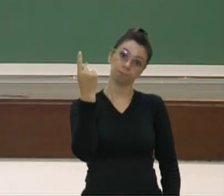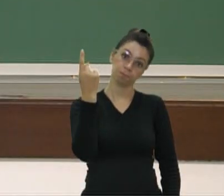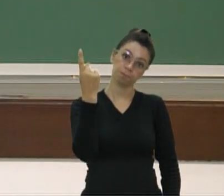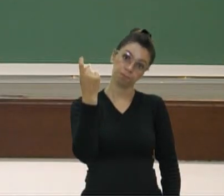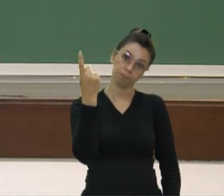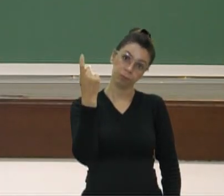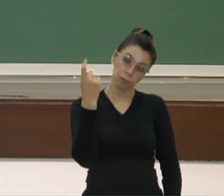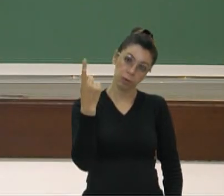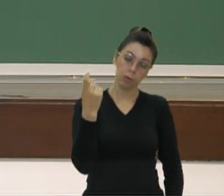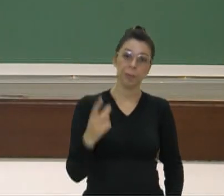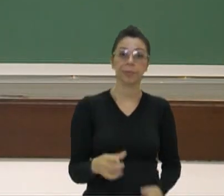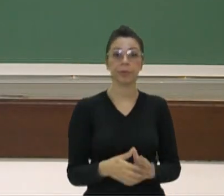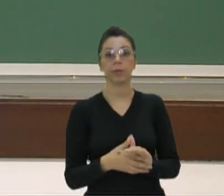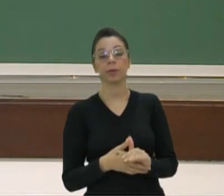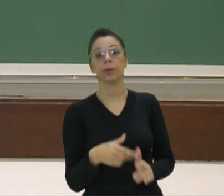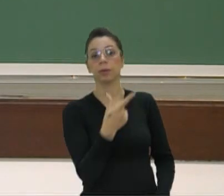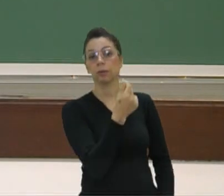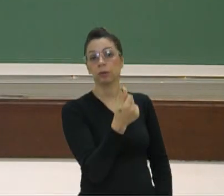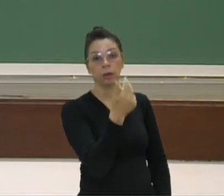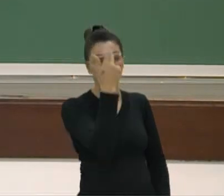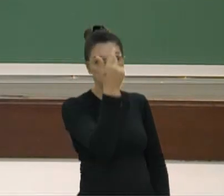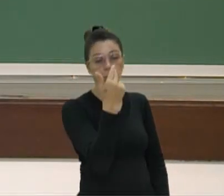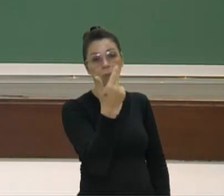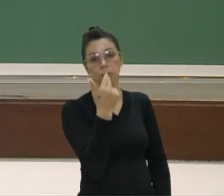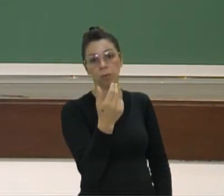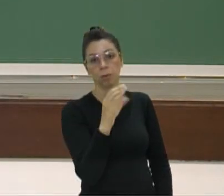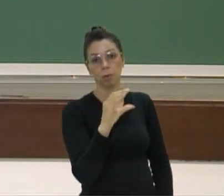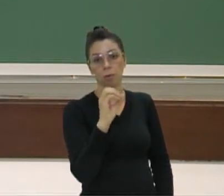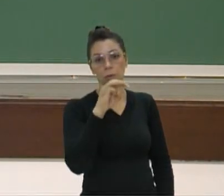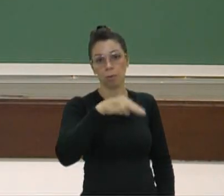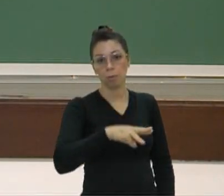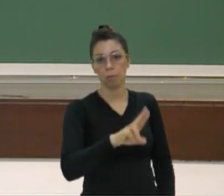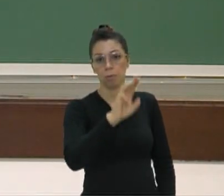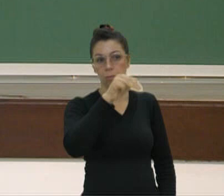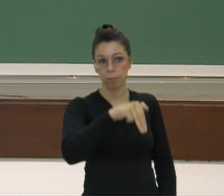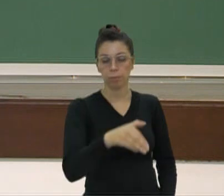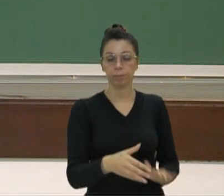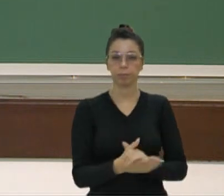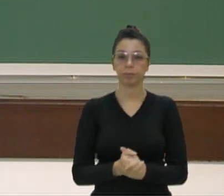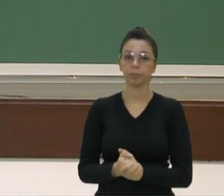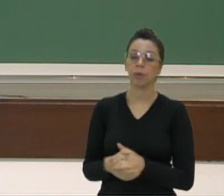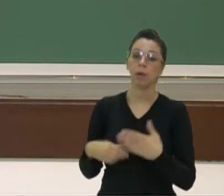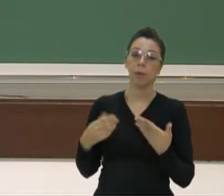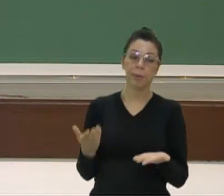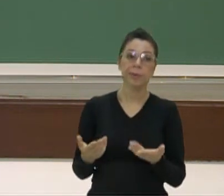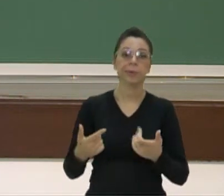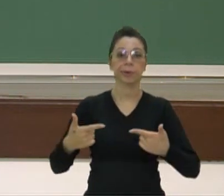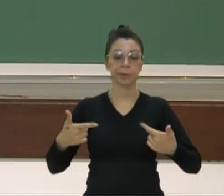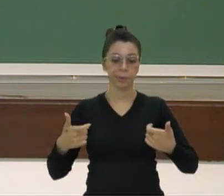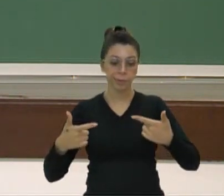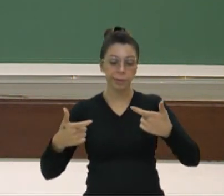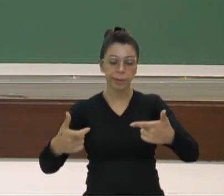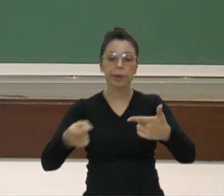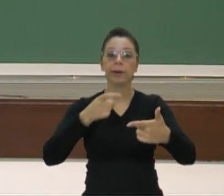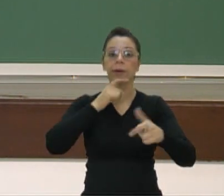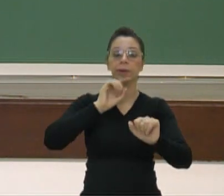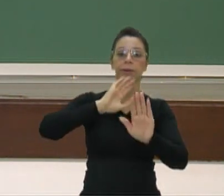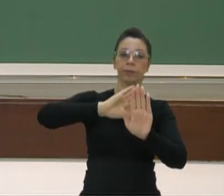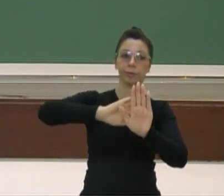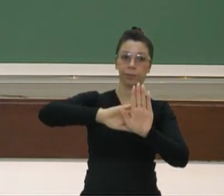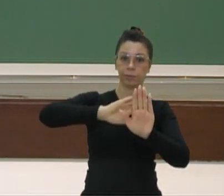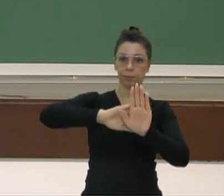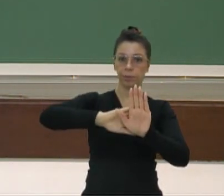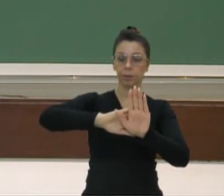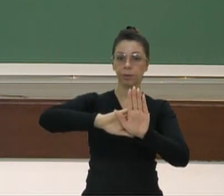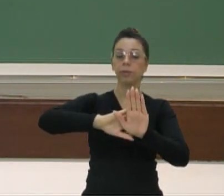moeda comum, ok? Continuando a nossa revisãozinha, entramos em Guerra Fria, falamos em Guerra Fria,